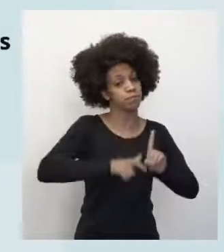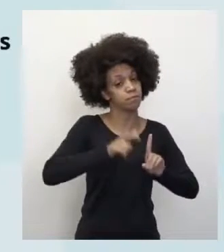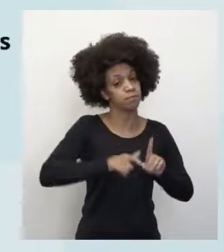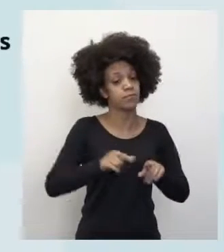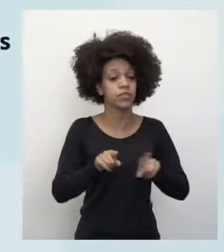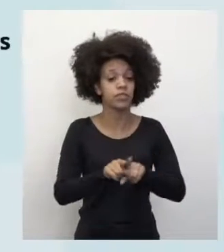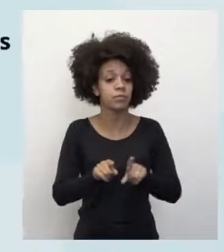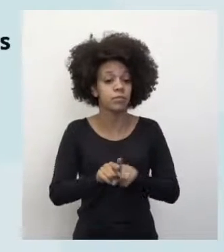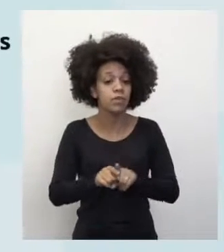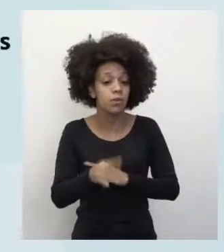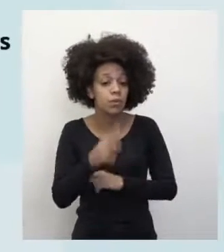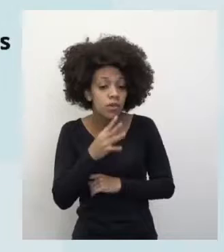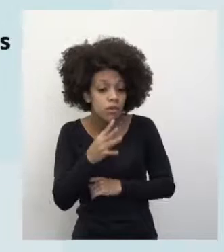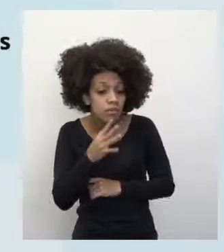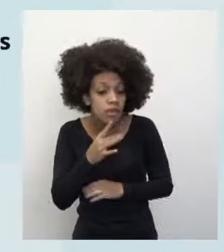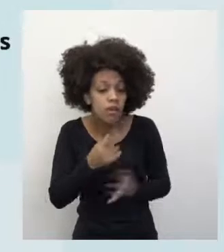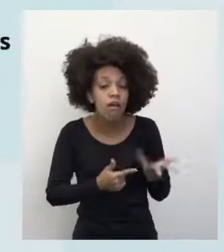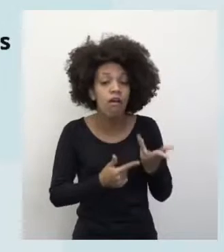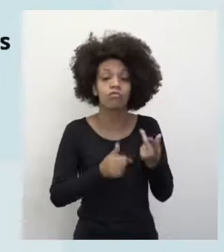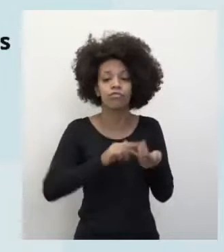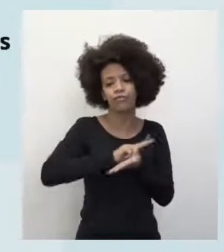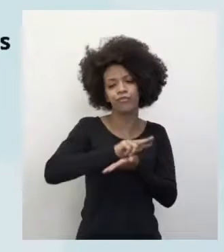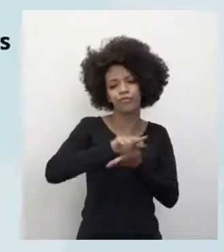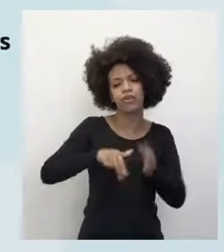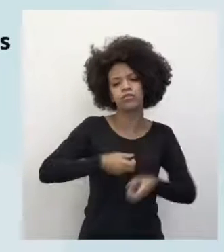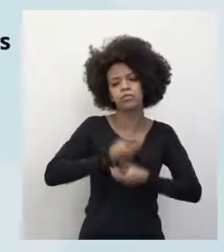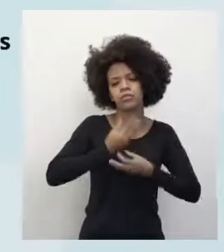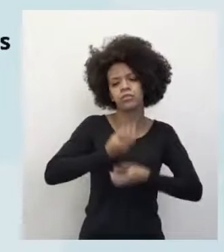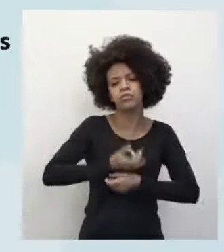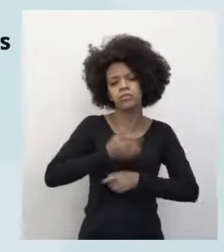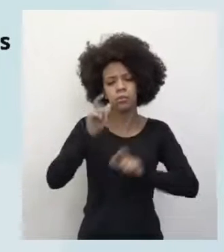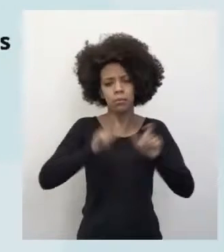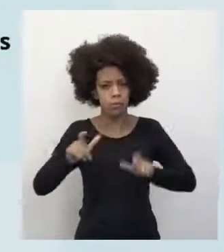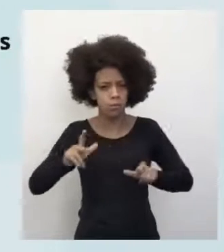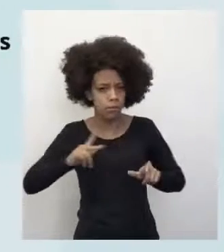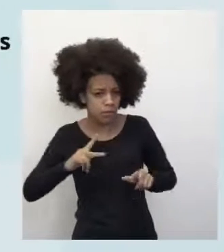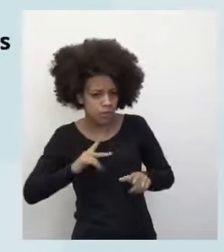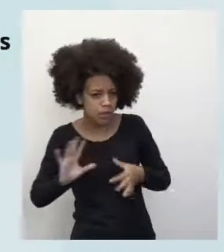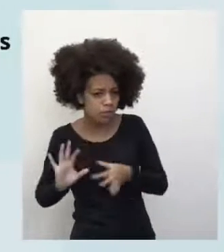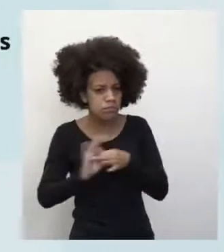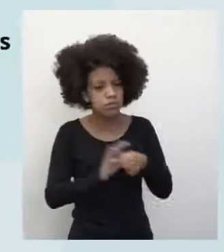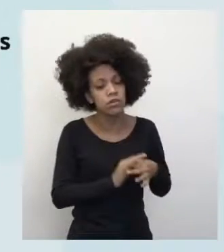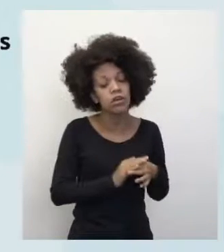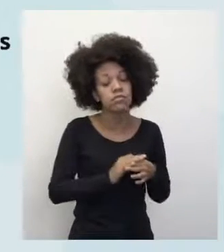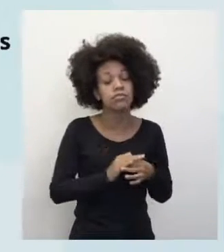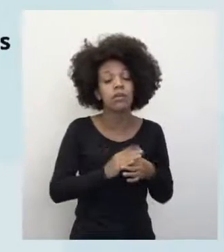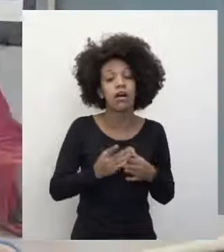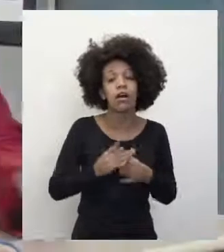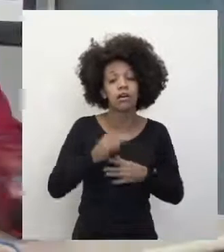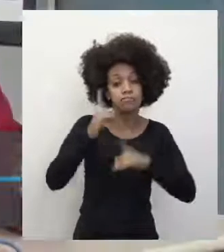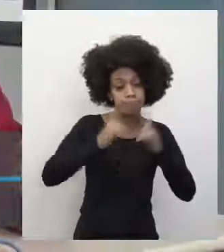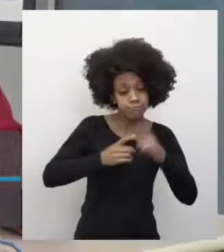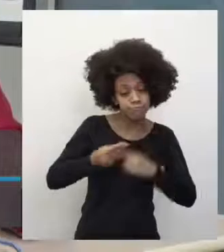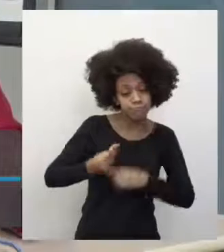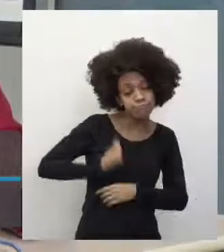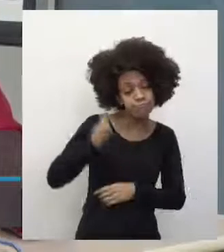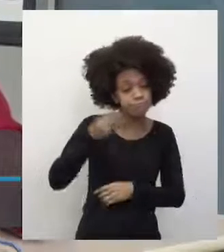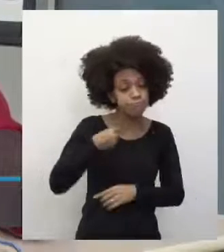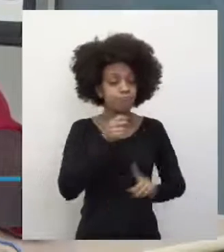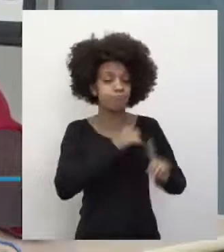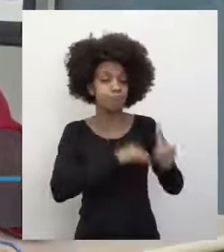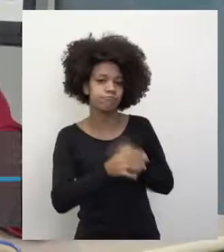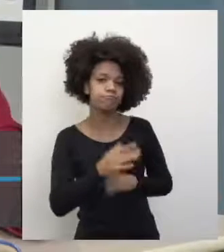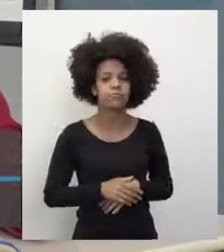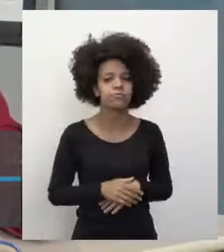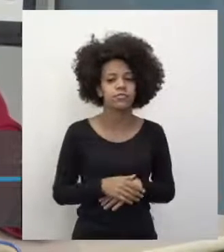e soubemos reconhecer na arte as diversas poéticas pessoais ligadas às dimensões da vida. Eu gostaria muito de